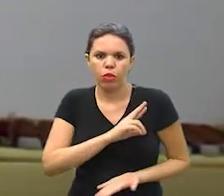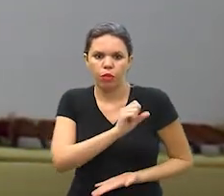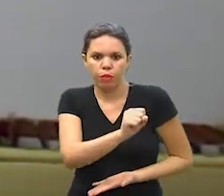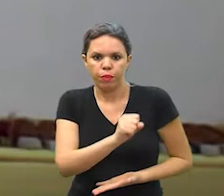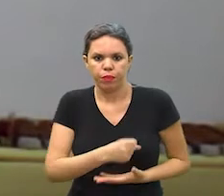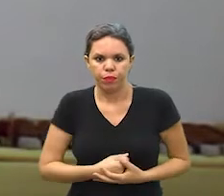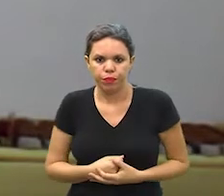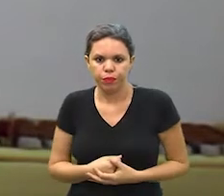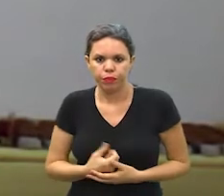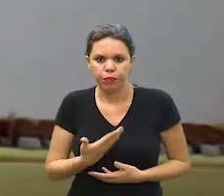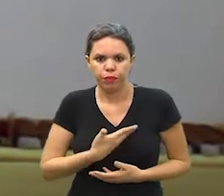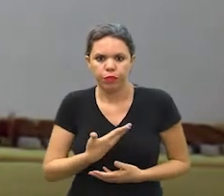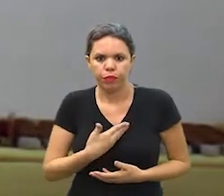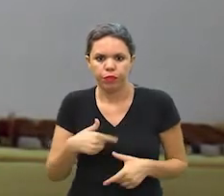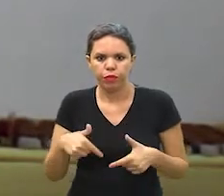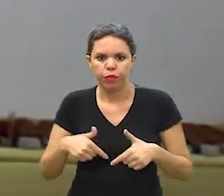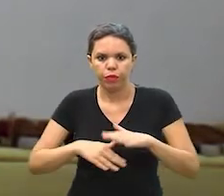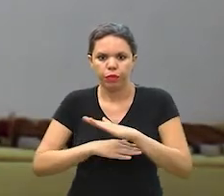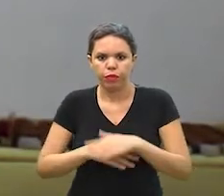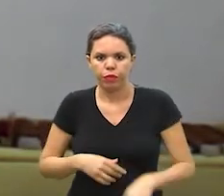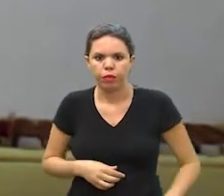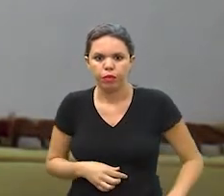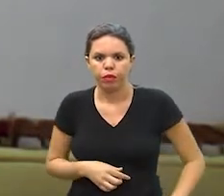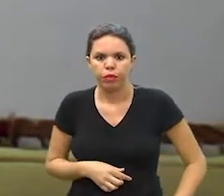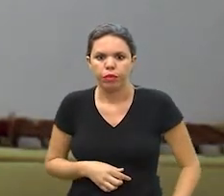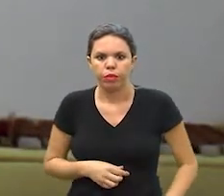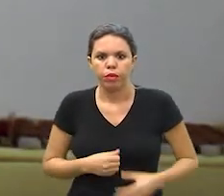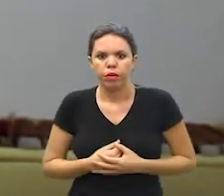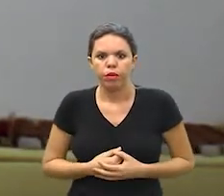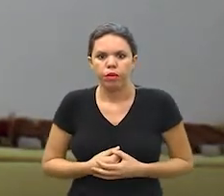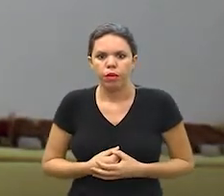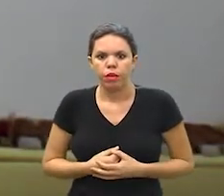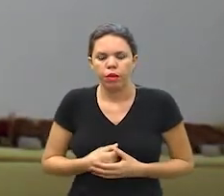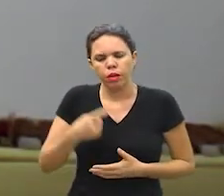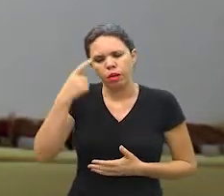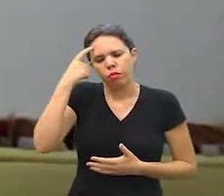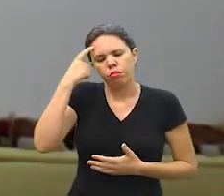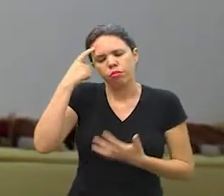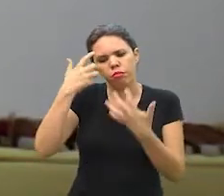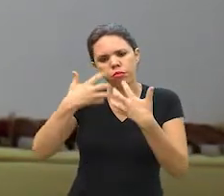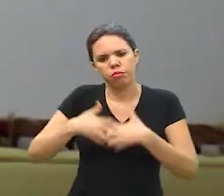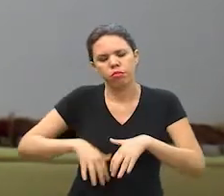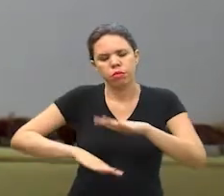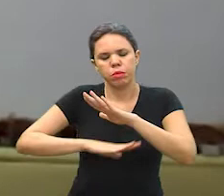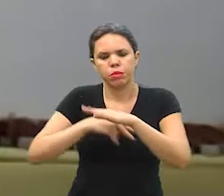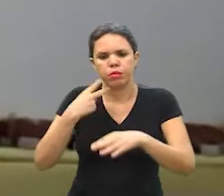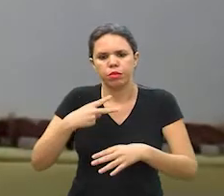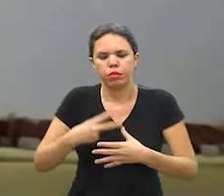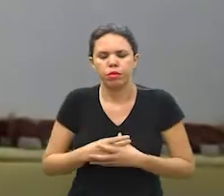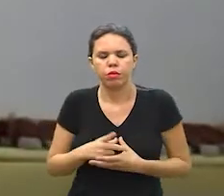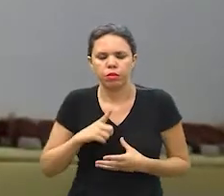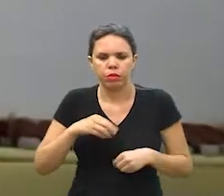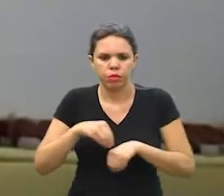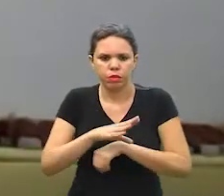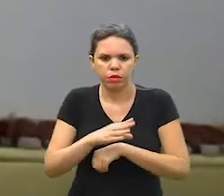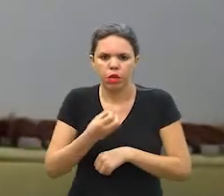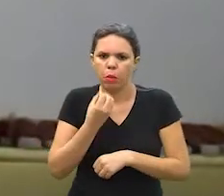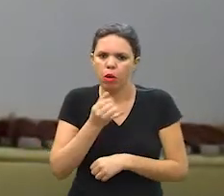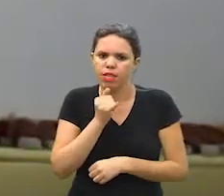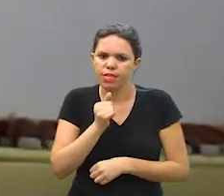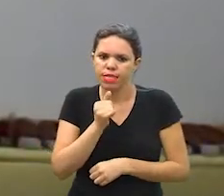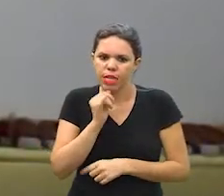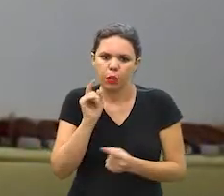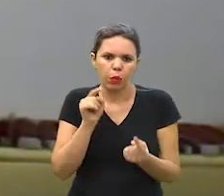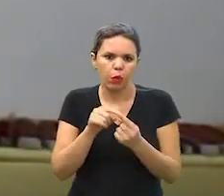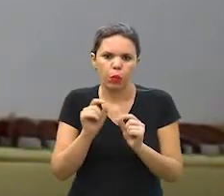Rossini, nosso colega de casa. Eu penso que a Câmara dos Vereadores tem dado um bom exemplo